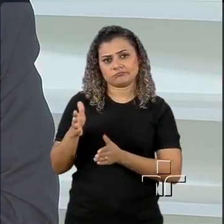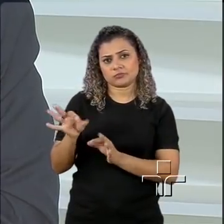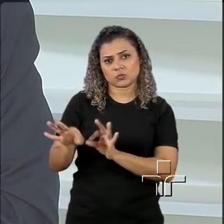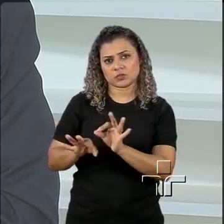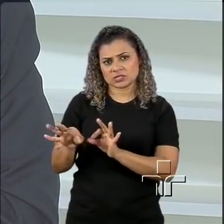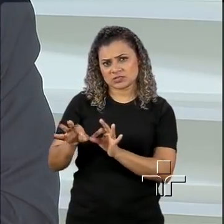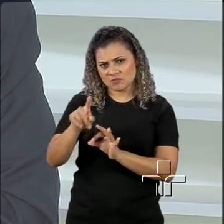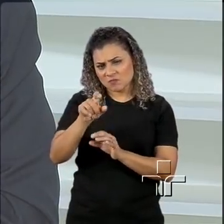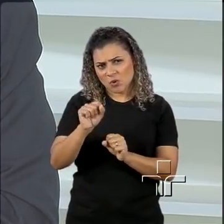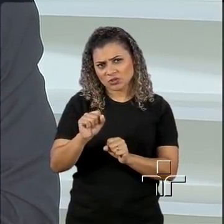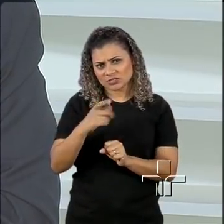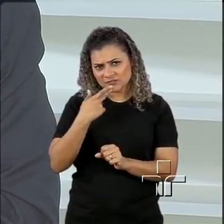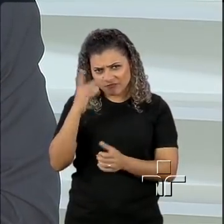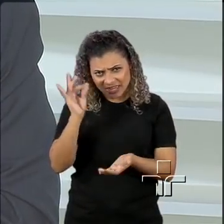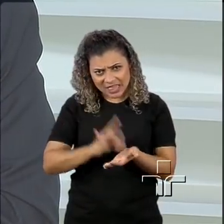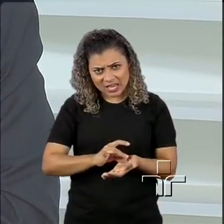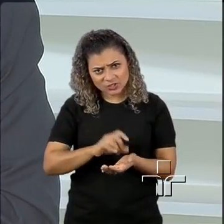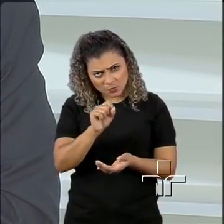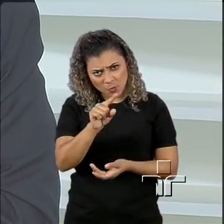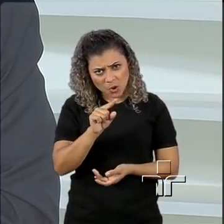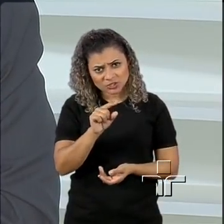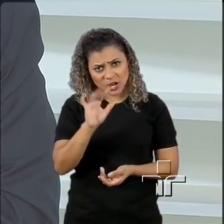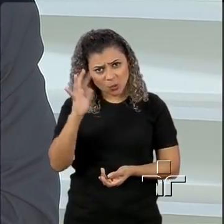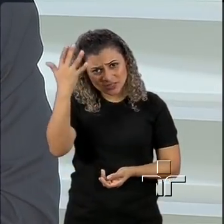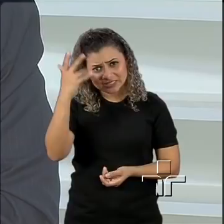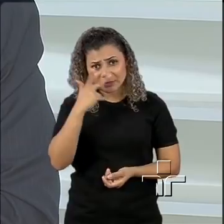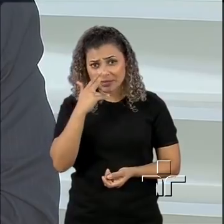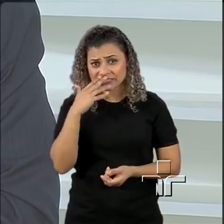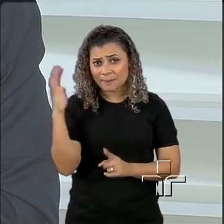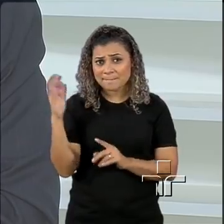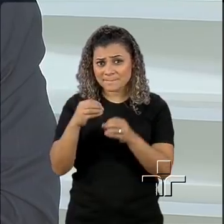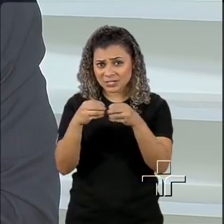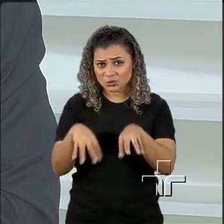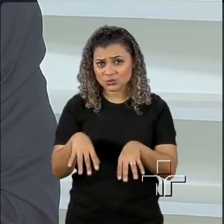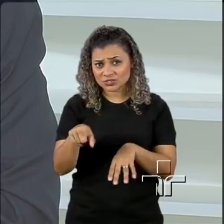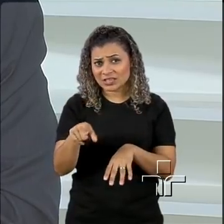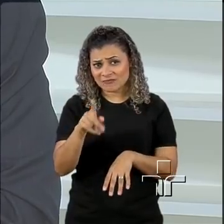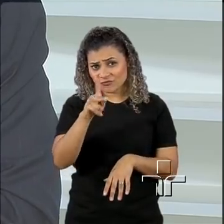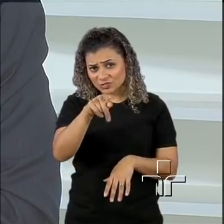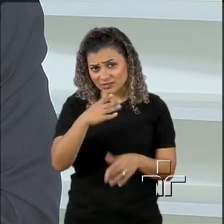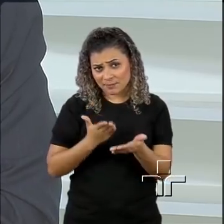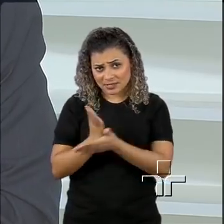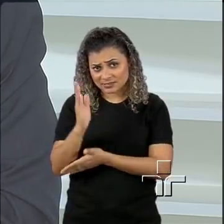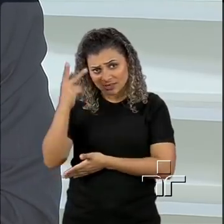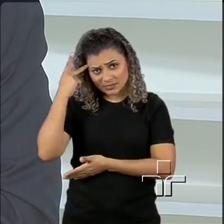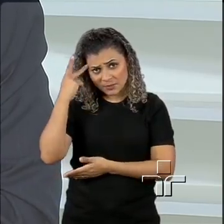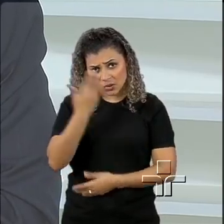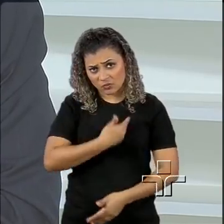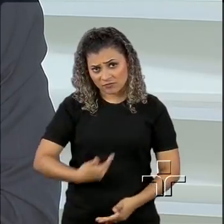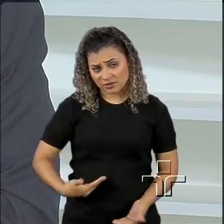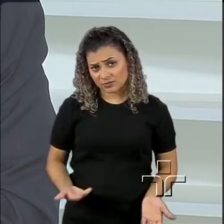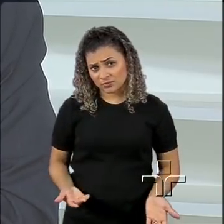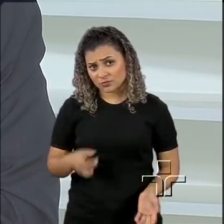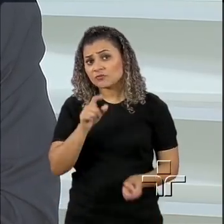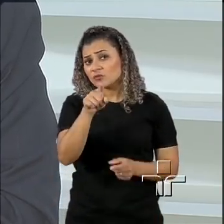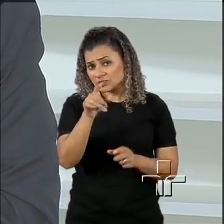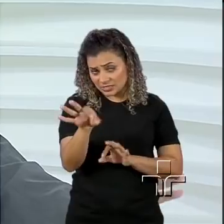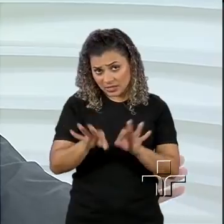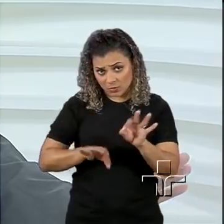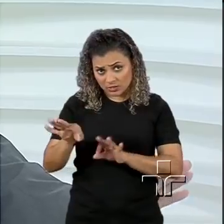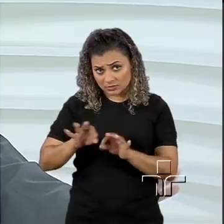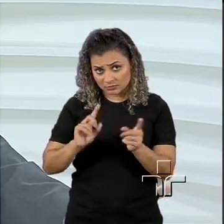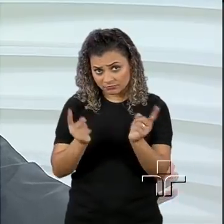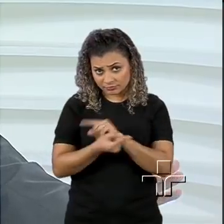inclusive, comprometer a candidatura do senhor ao governo do Estado de São Paulo. Que medidas o senhor está tomando para reverter essa decisão? Evaldo,